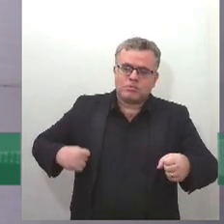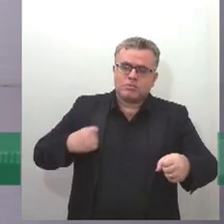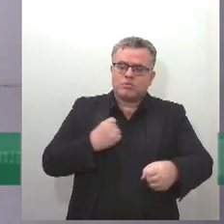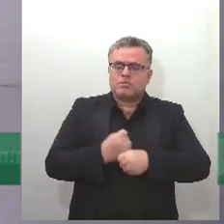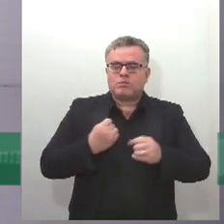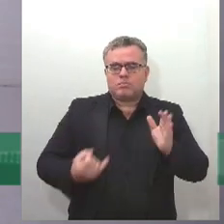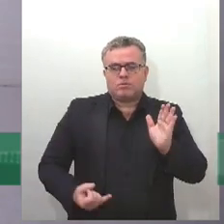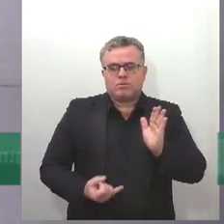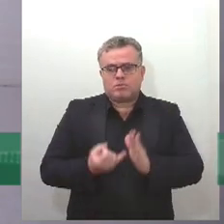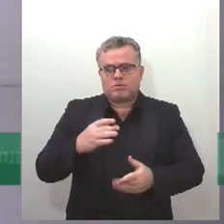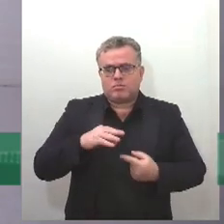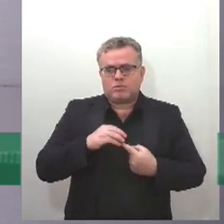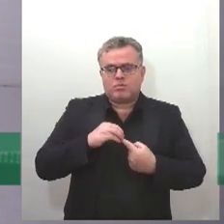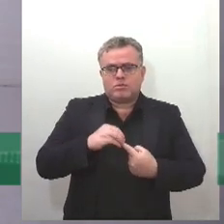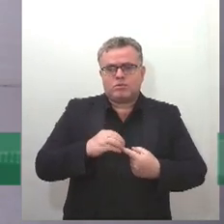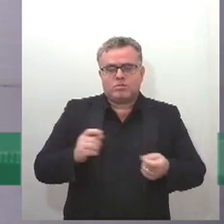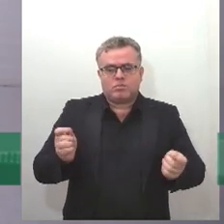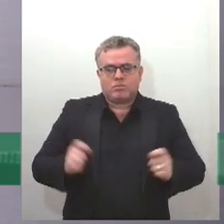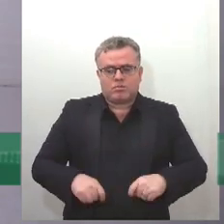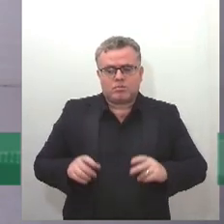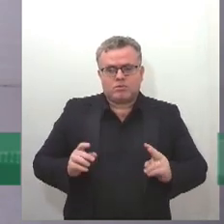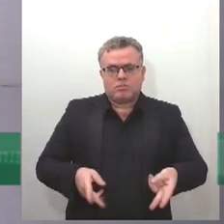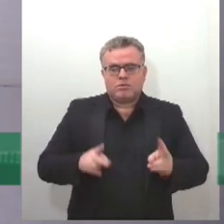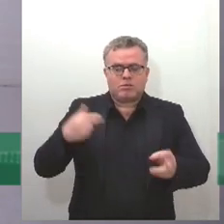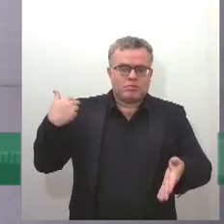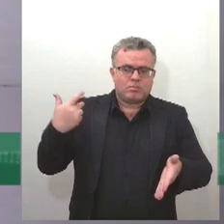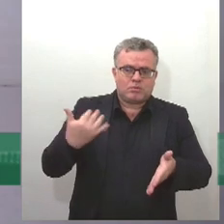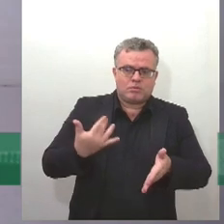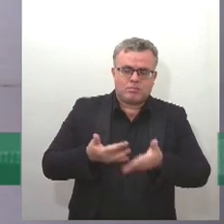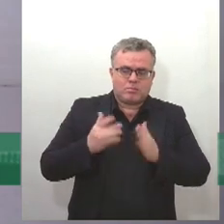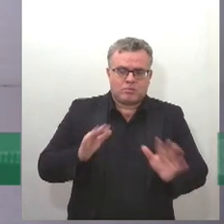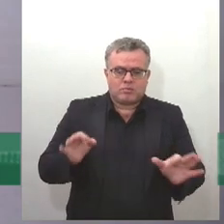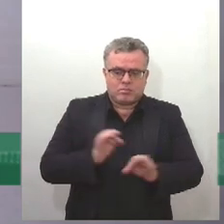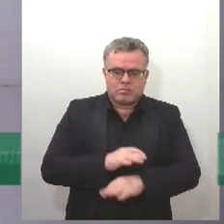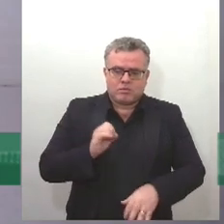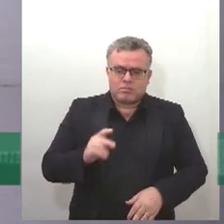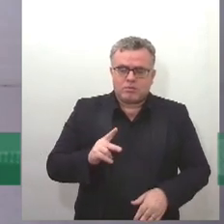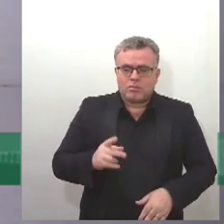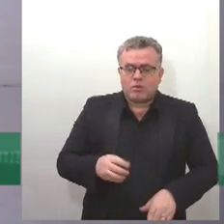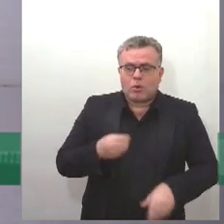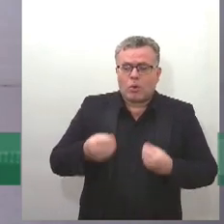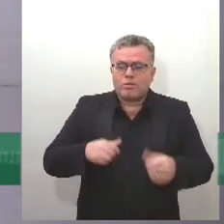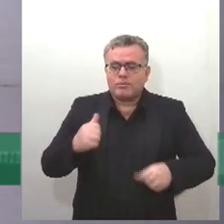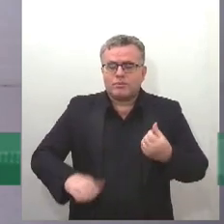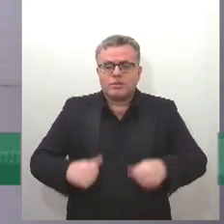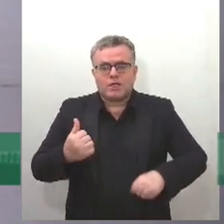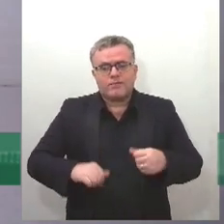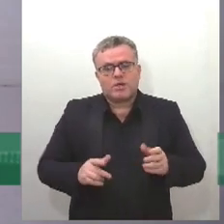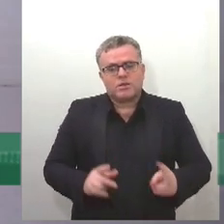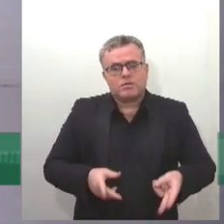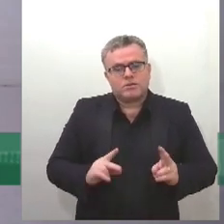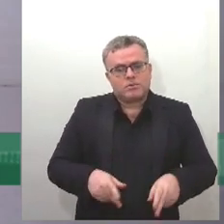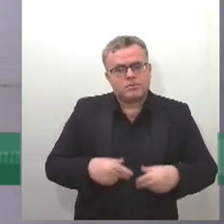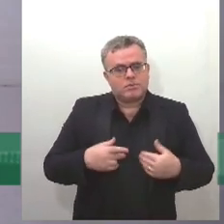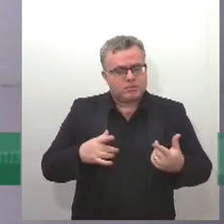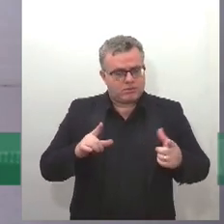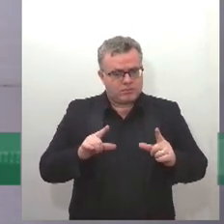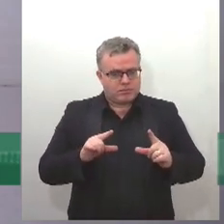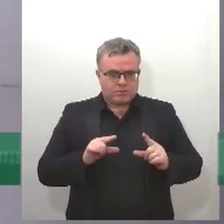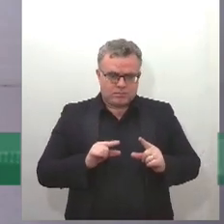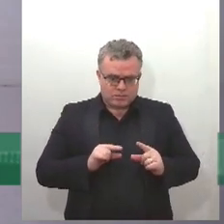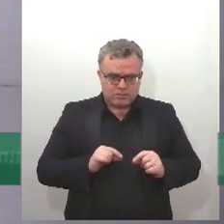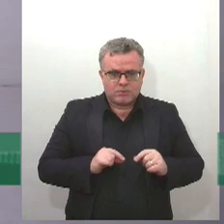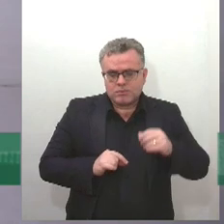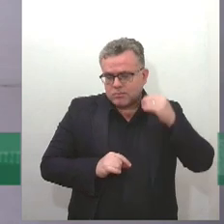que é histórica e como é que você avalia todo o o trabalho que foi feito né E refletido sobre a questão